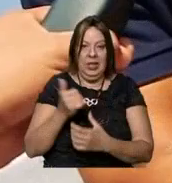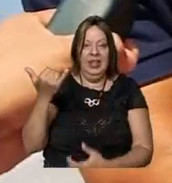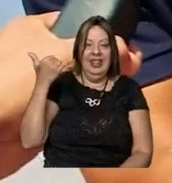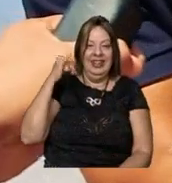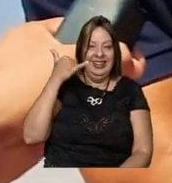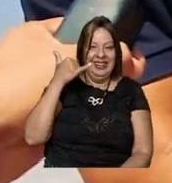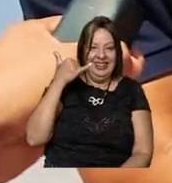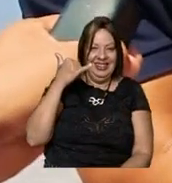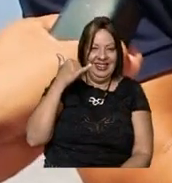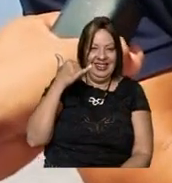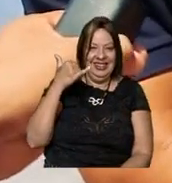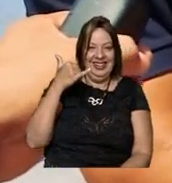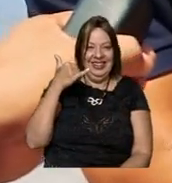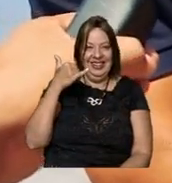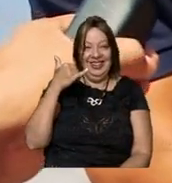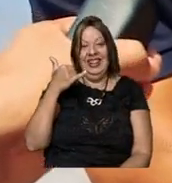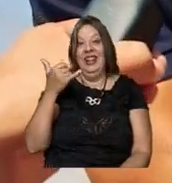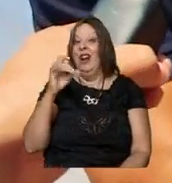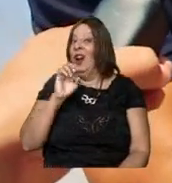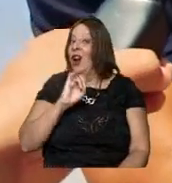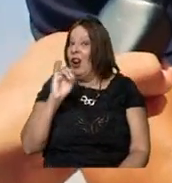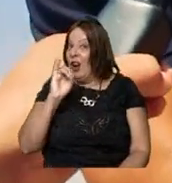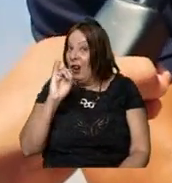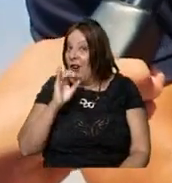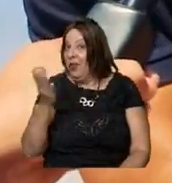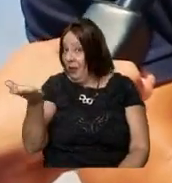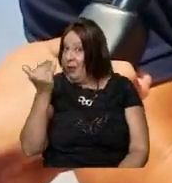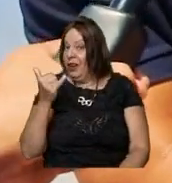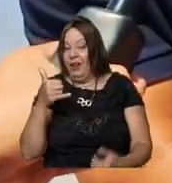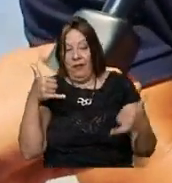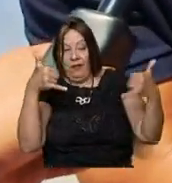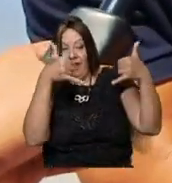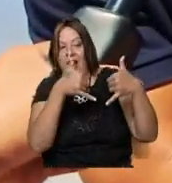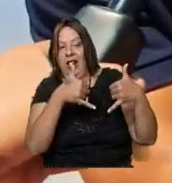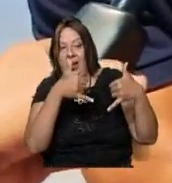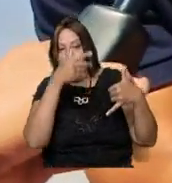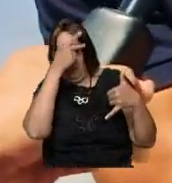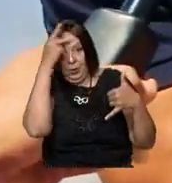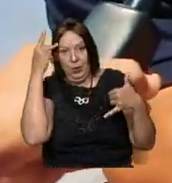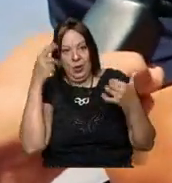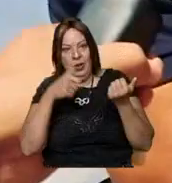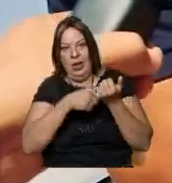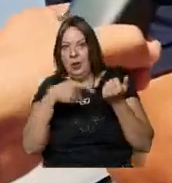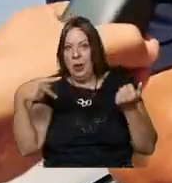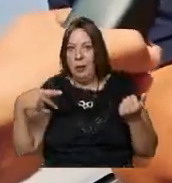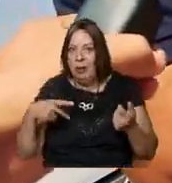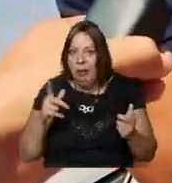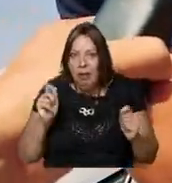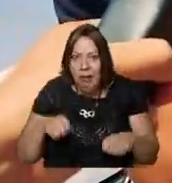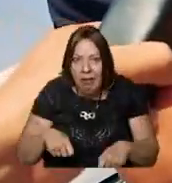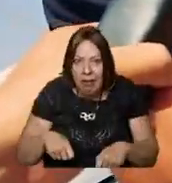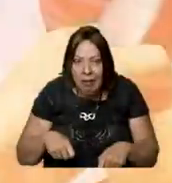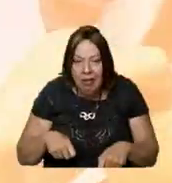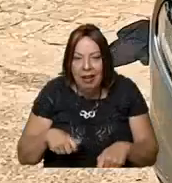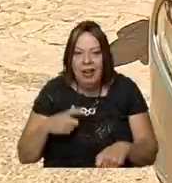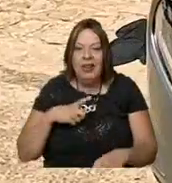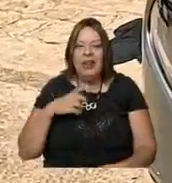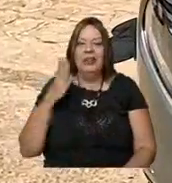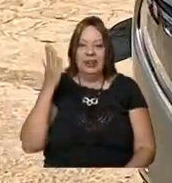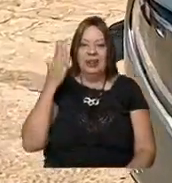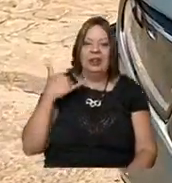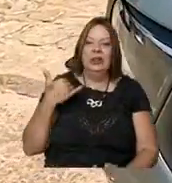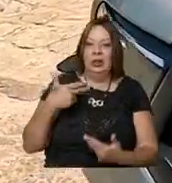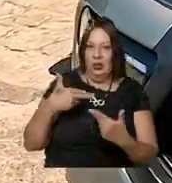telefonema. E aí ela disse, ah, Arnaldo, vem aqui falar que o pessoal é do Caju Cap. Eu digo, não é possível. E aí ficamos sabendo